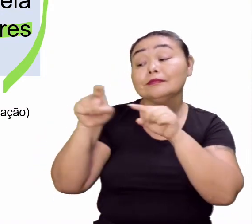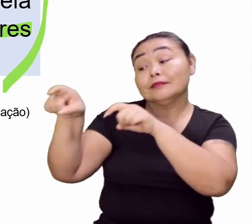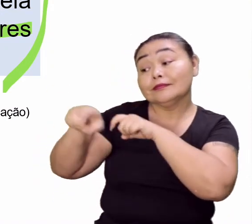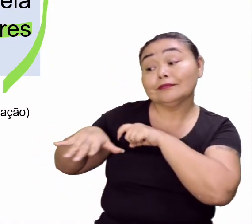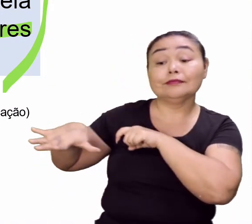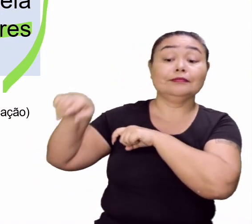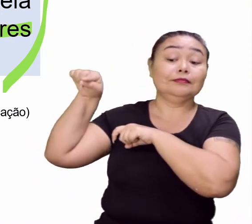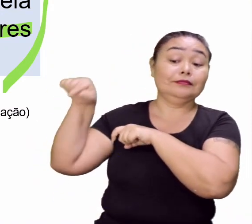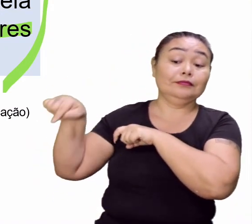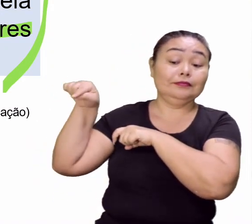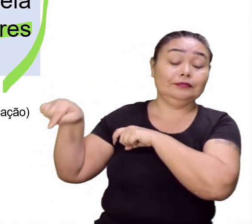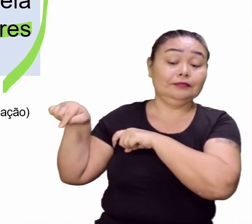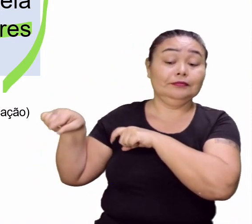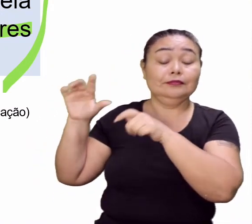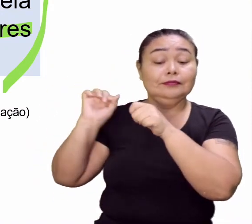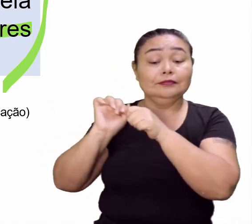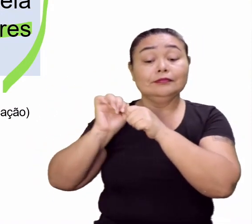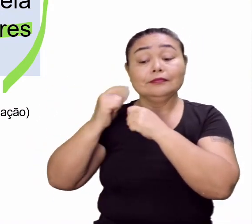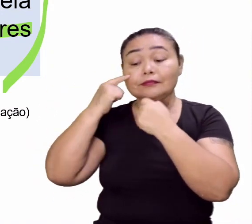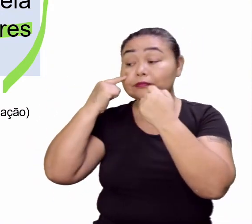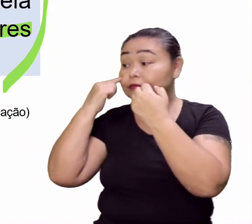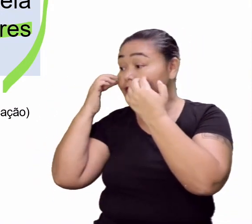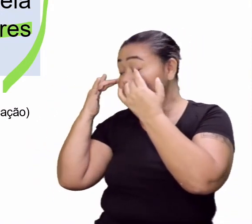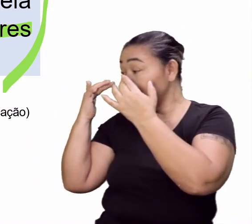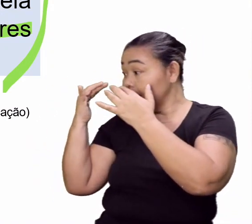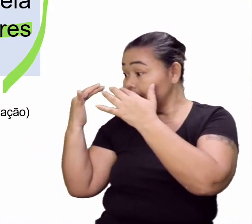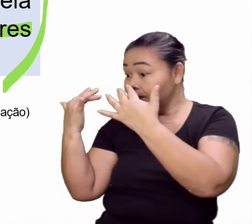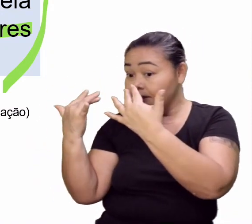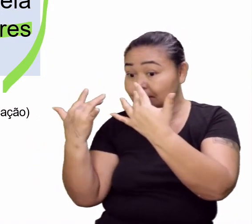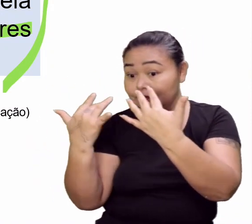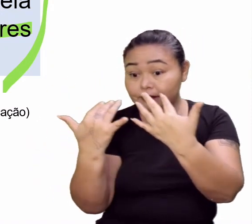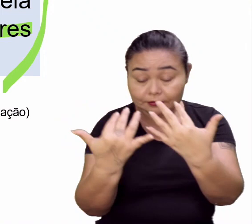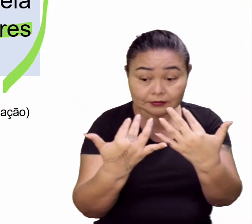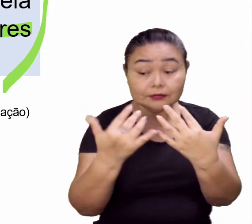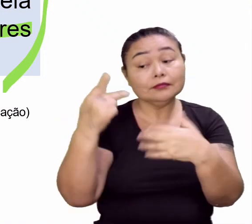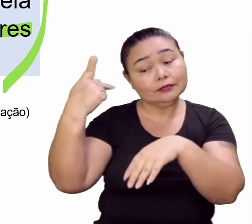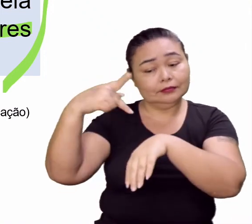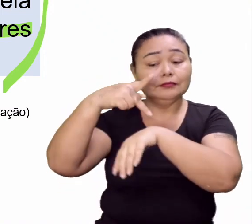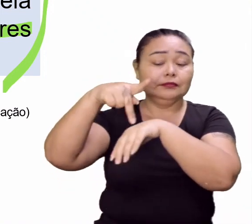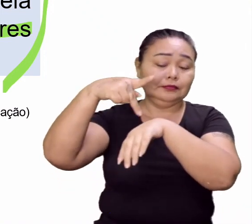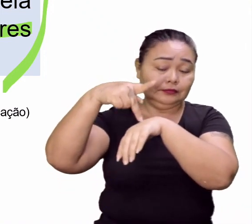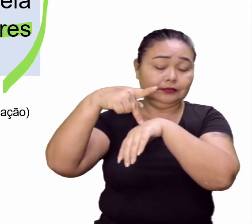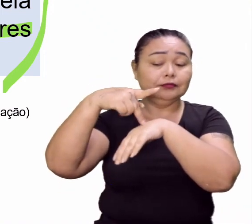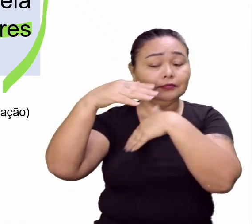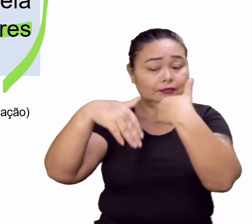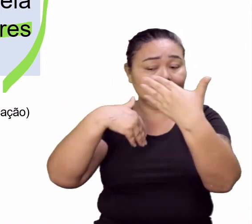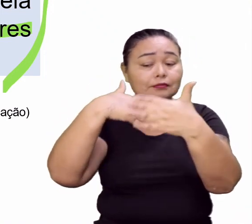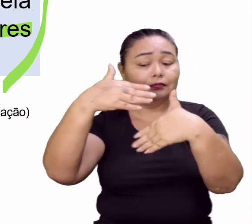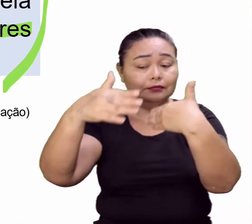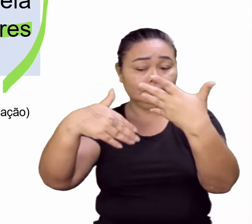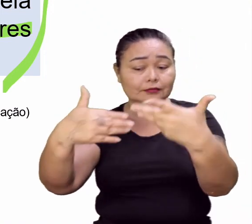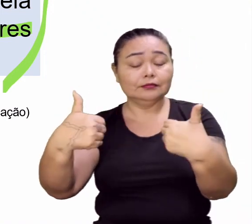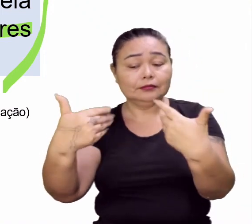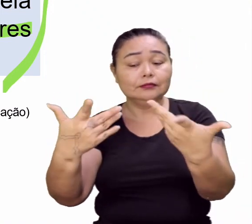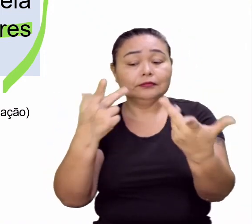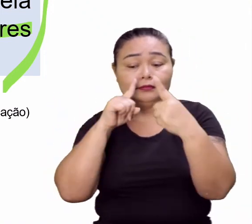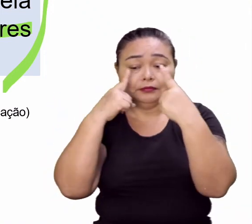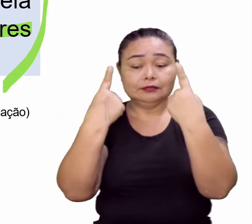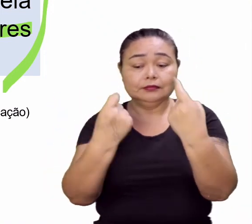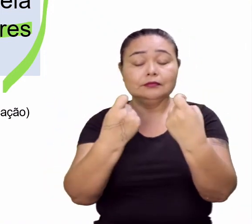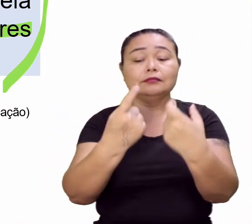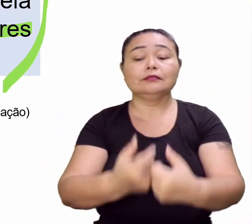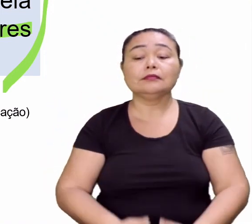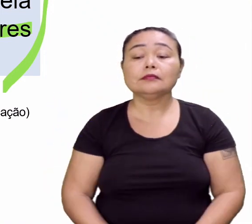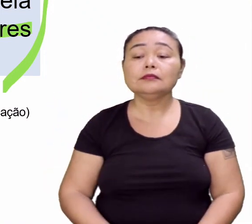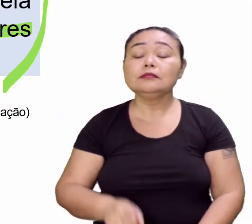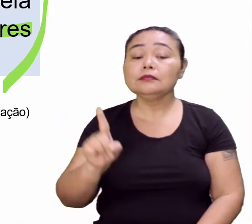Então, esses fatores atrativos serão fatores também desses países que passarão ainda por este processo. É bem interessante essa